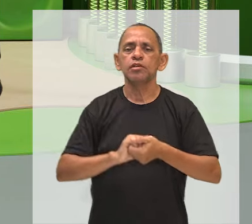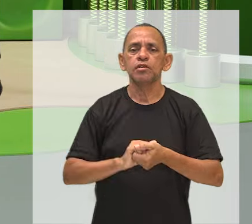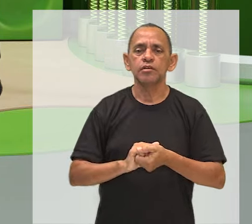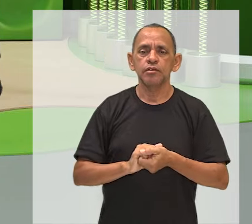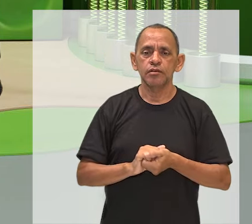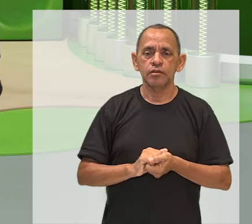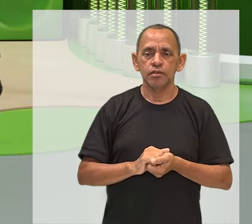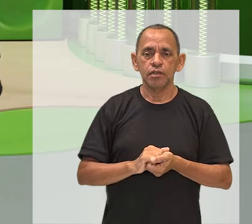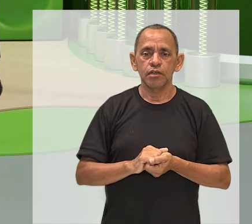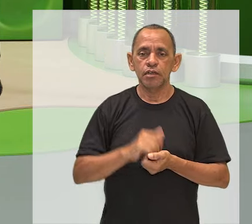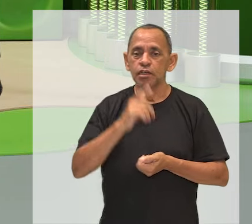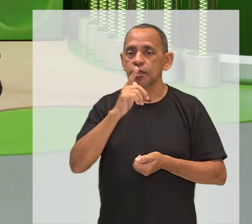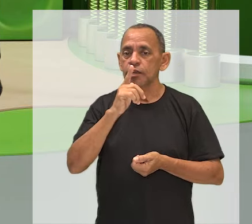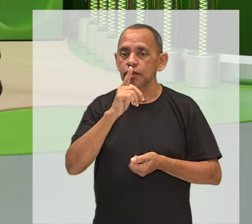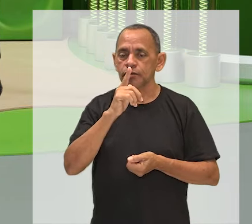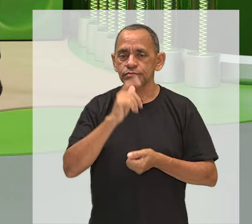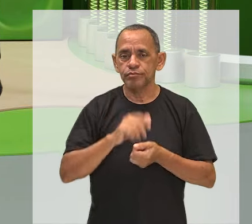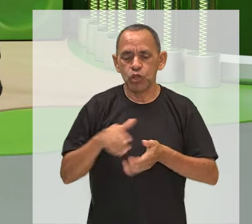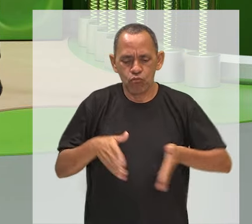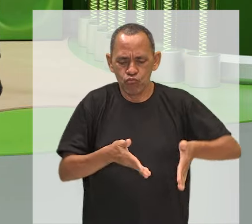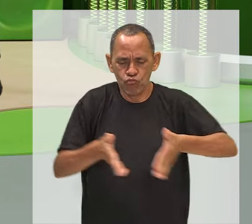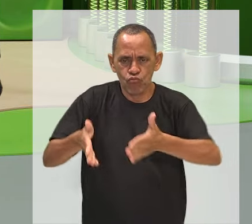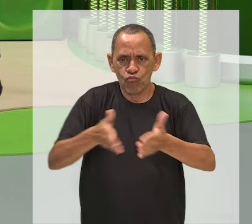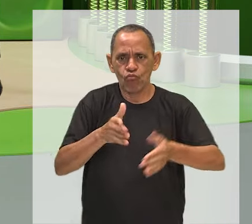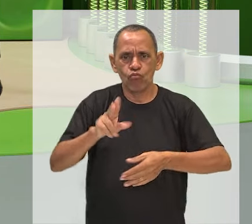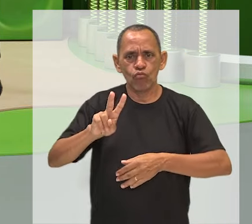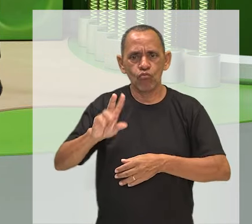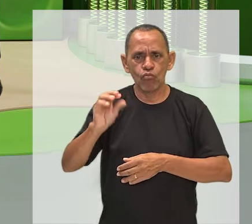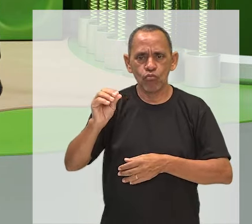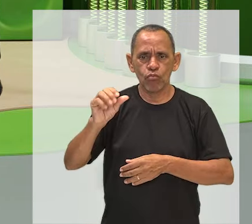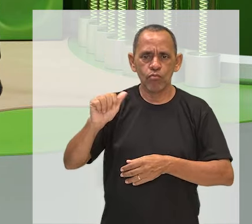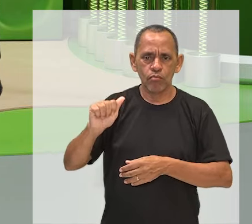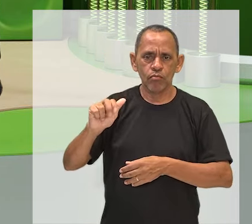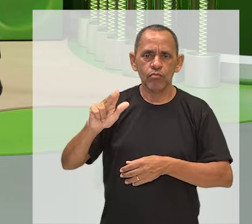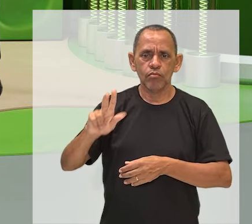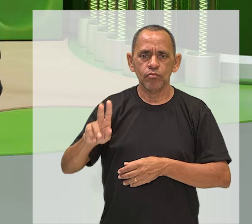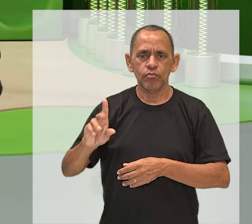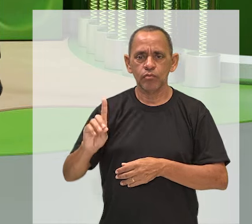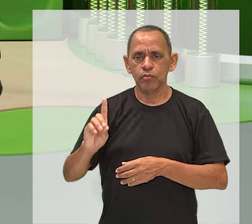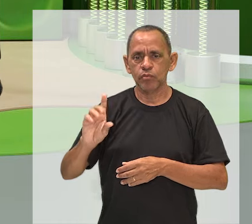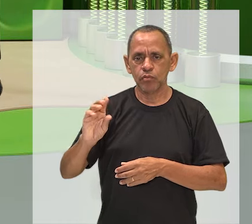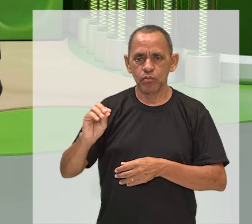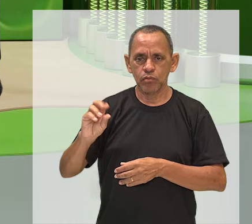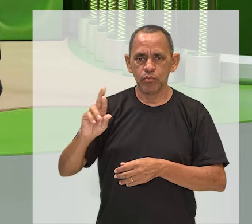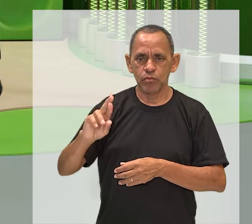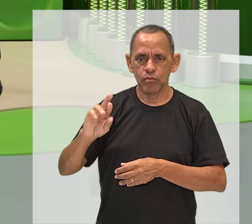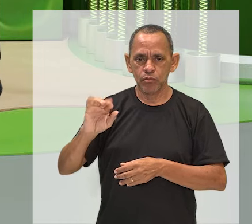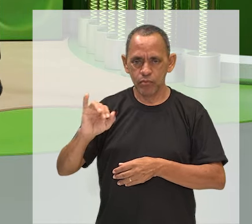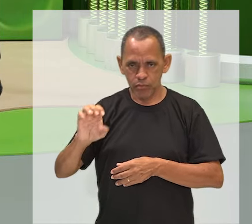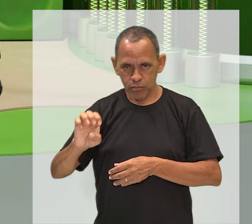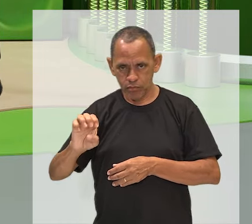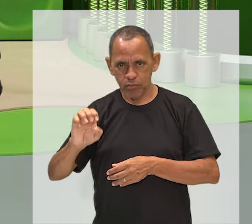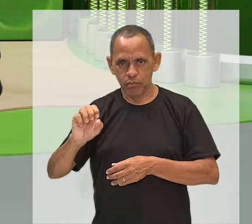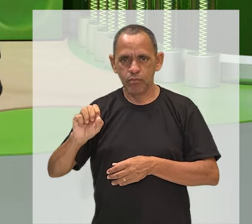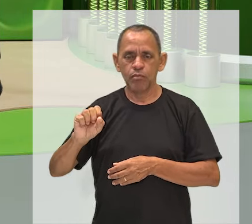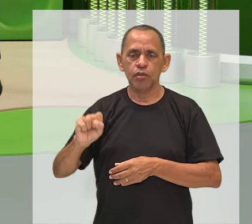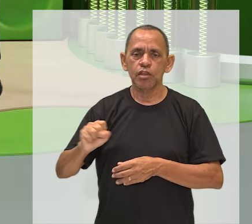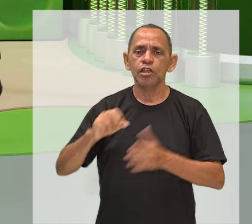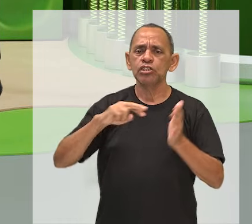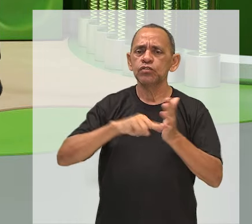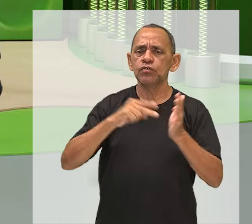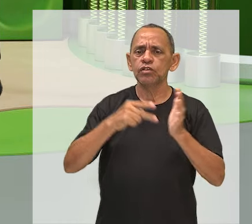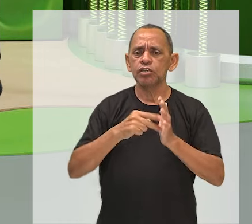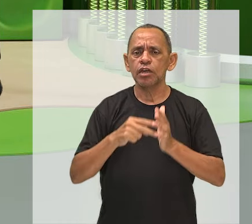esse rio, né, sobrevoando a nossa cidade. Não, porque ele vai na forma de vapor, né, vai